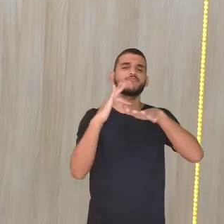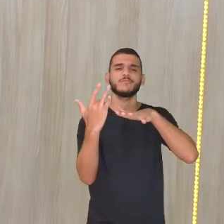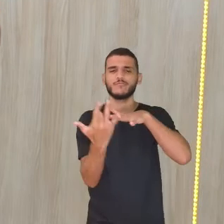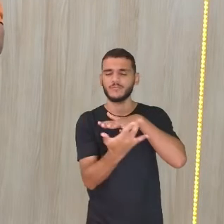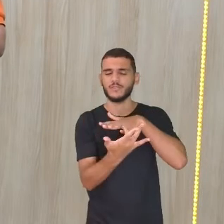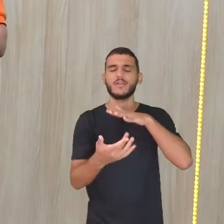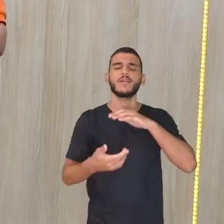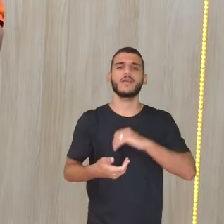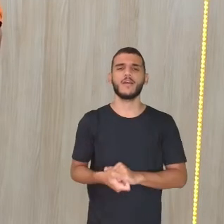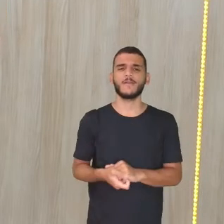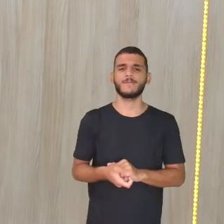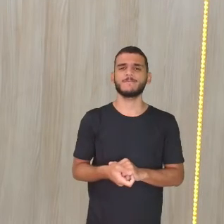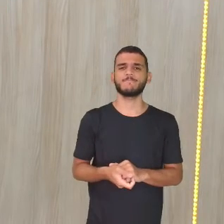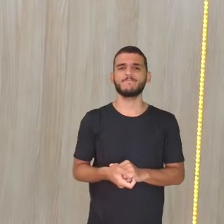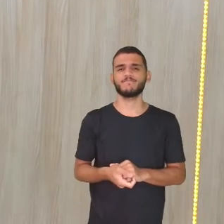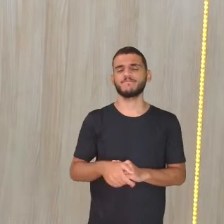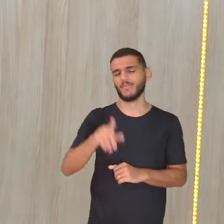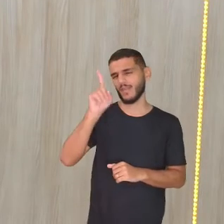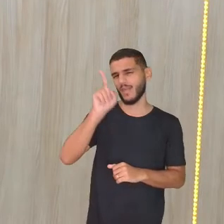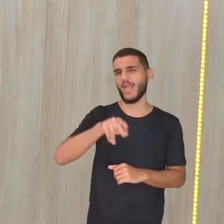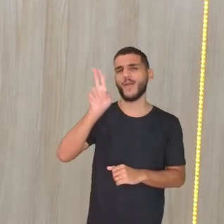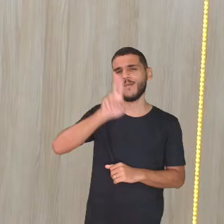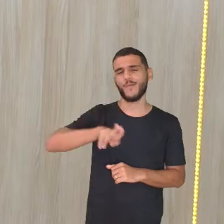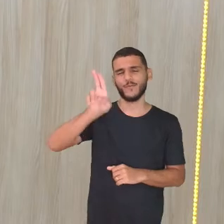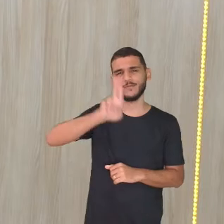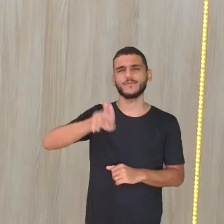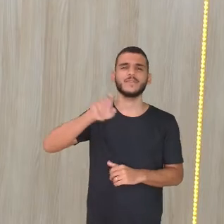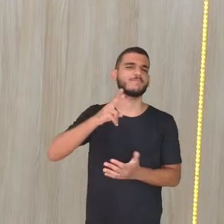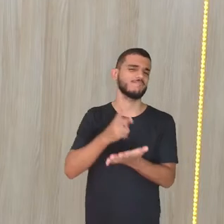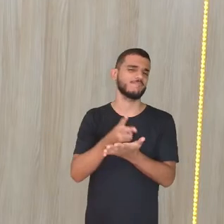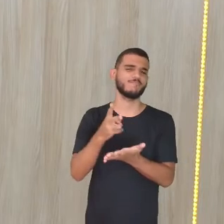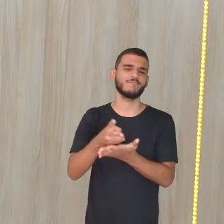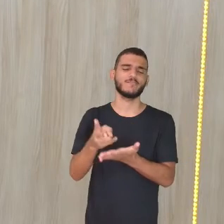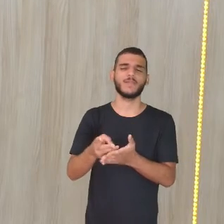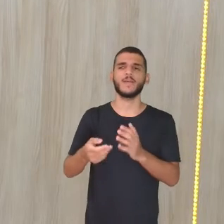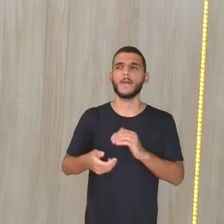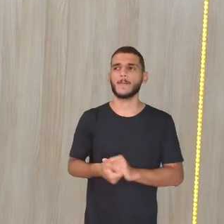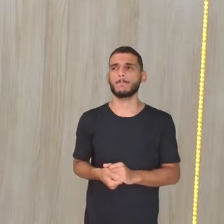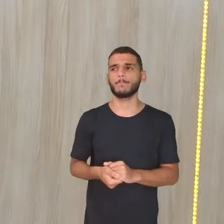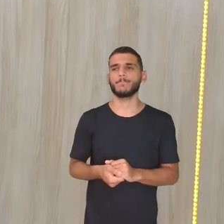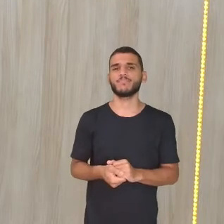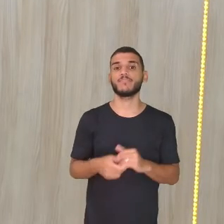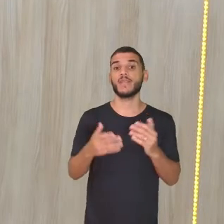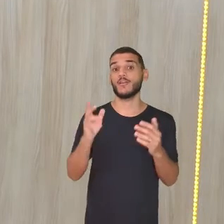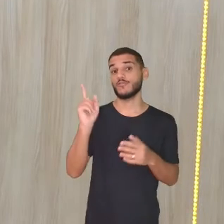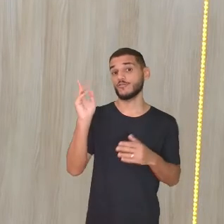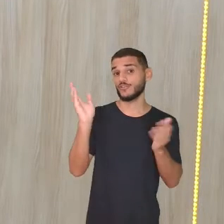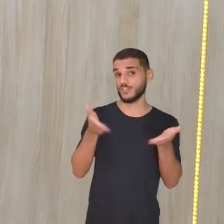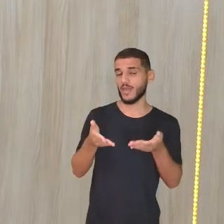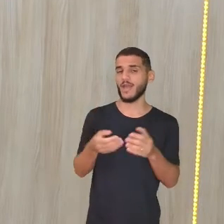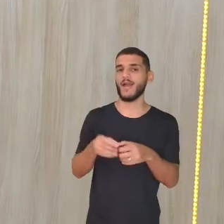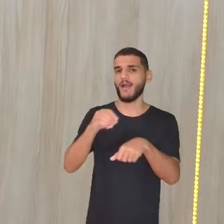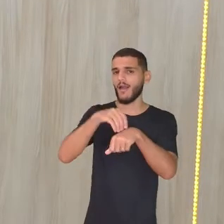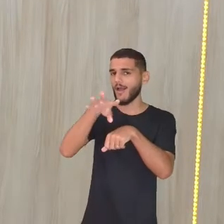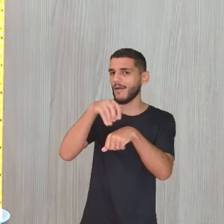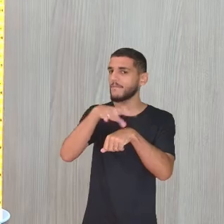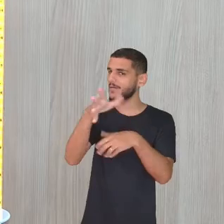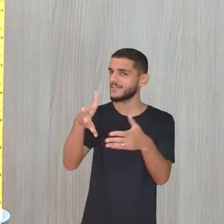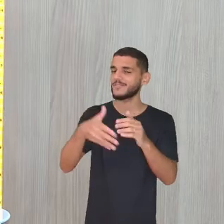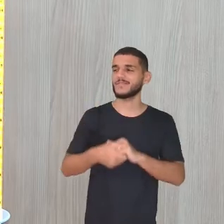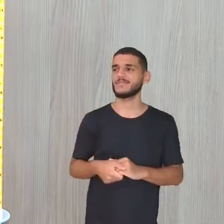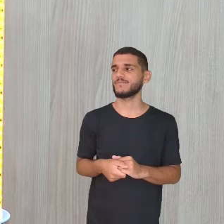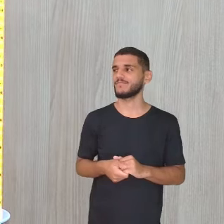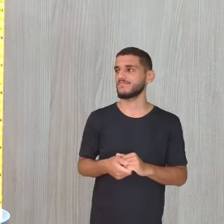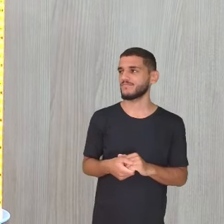digital, né, vai utilizar esse material. Então, dei pistas bastante, né, professora Viviane? Eu ia dizer,